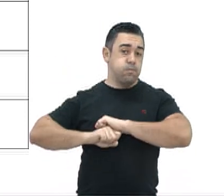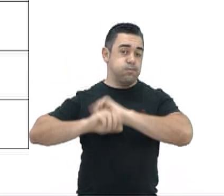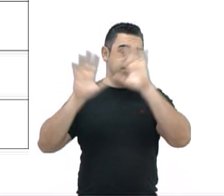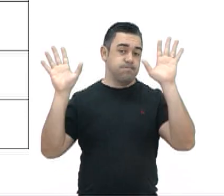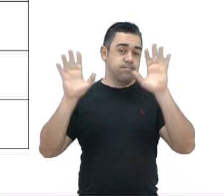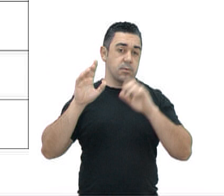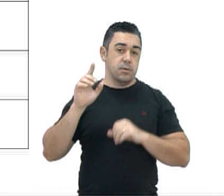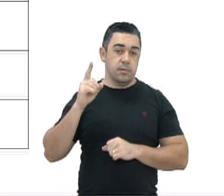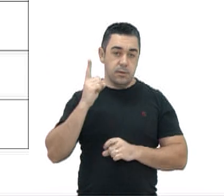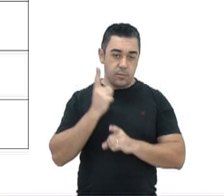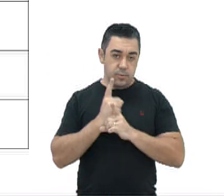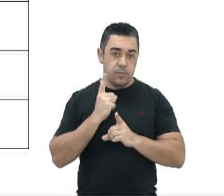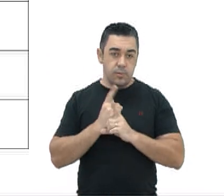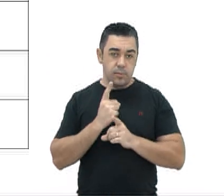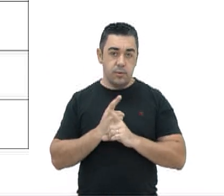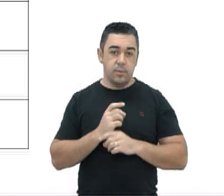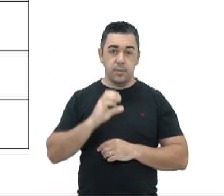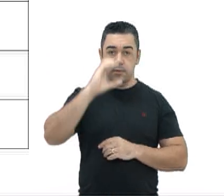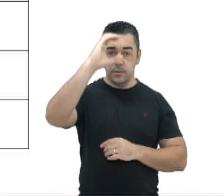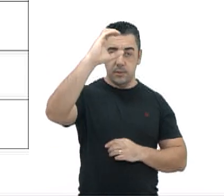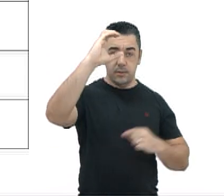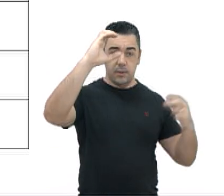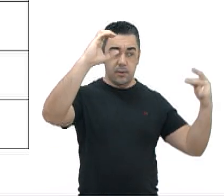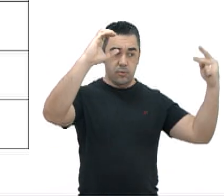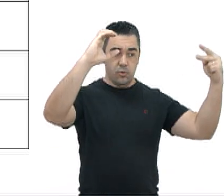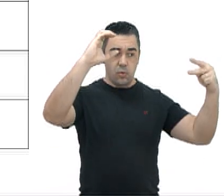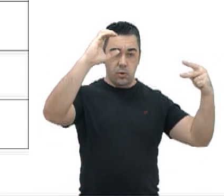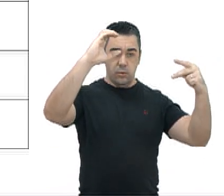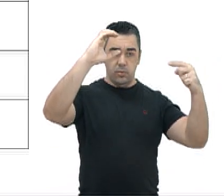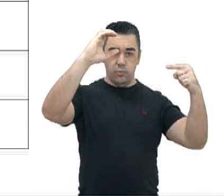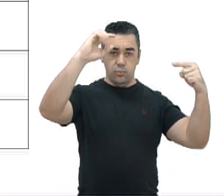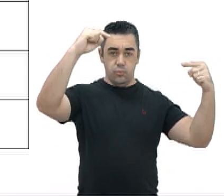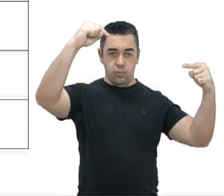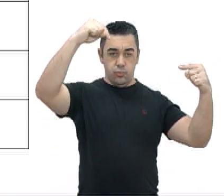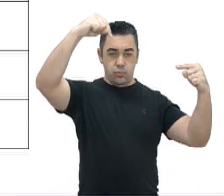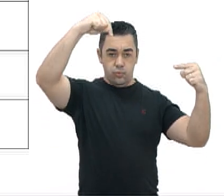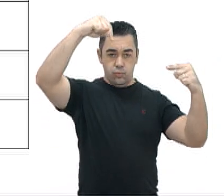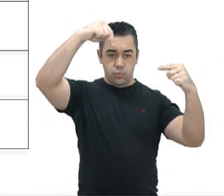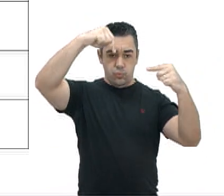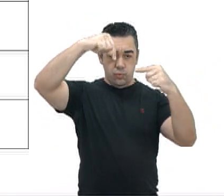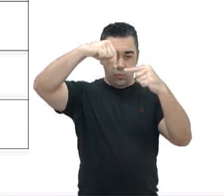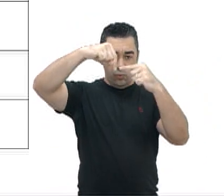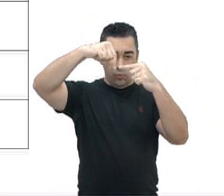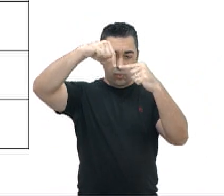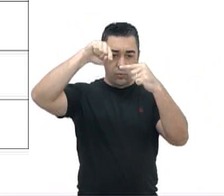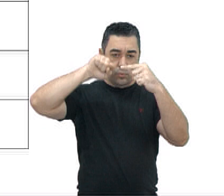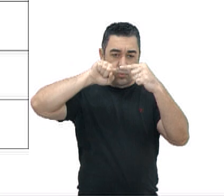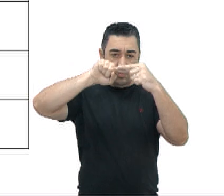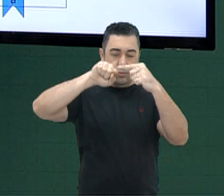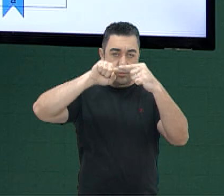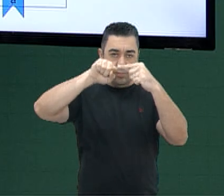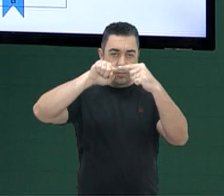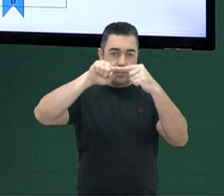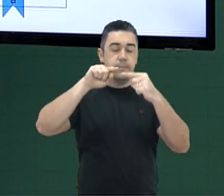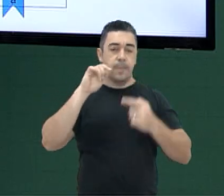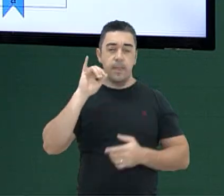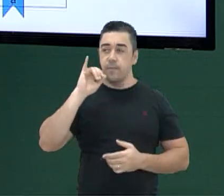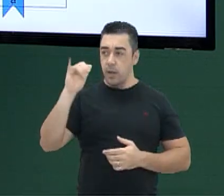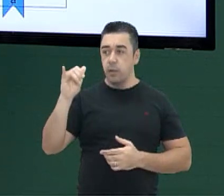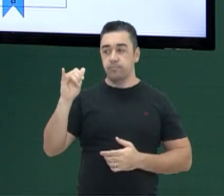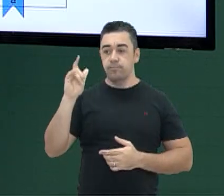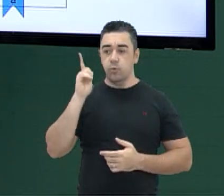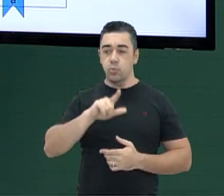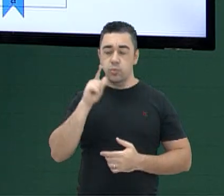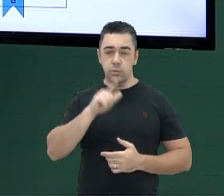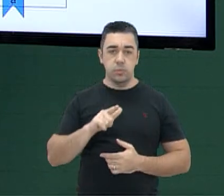C, da linha C, com a linha número 2, acertou uma parte do seu porta-aviões. Então, você vai informar ao seu